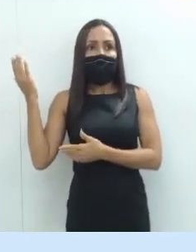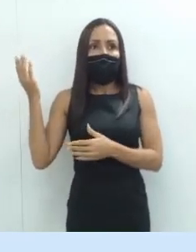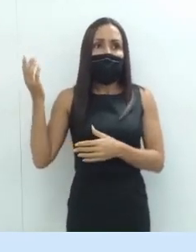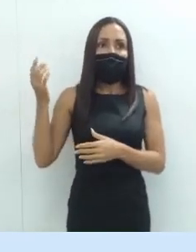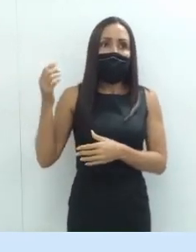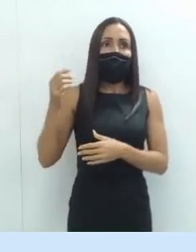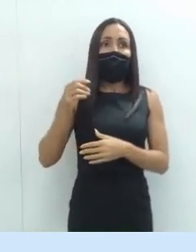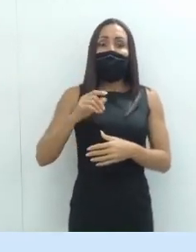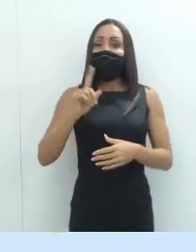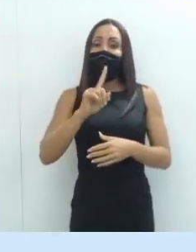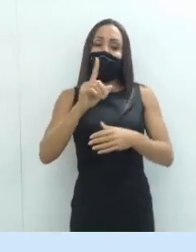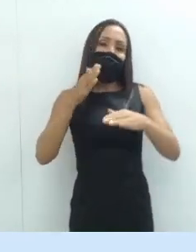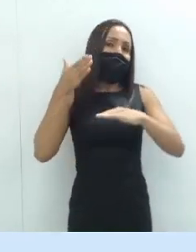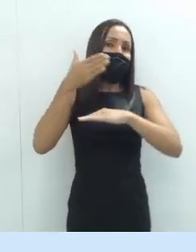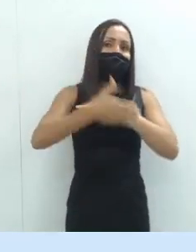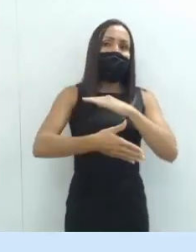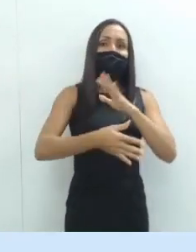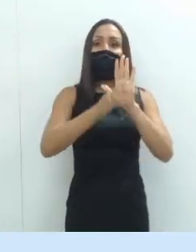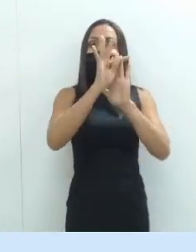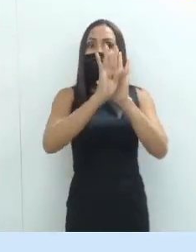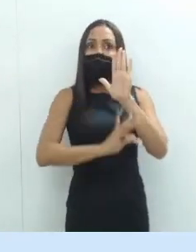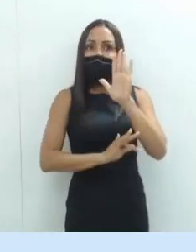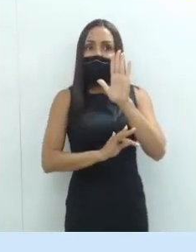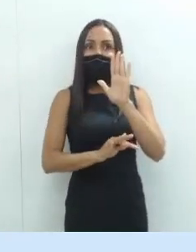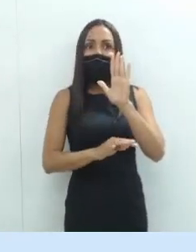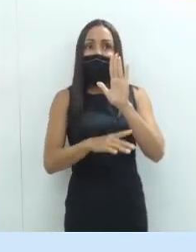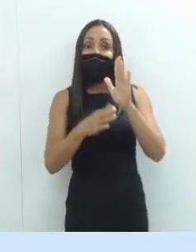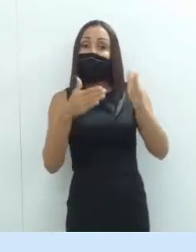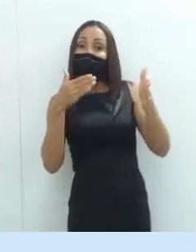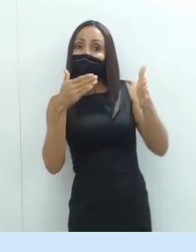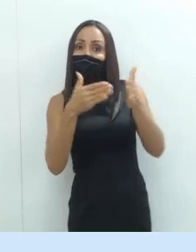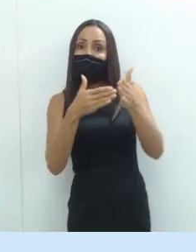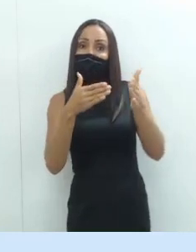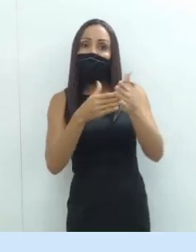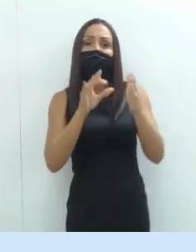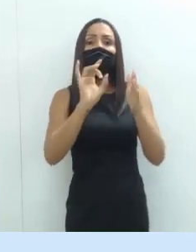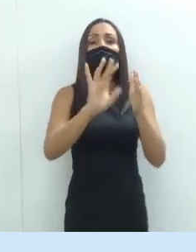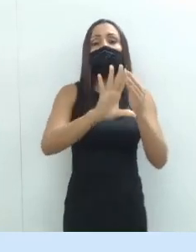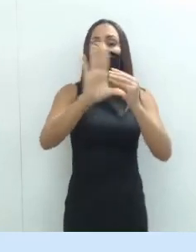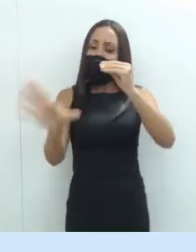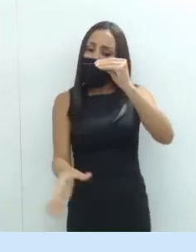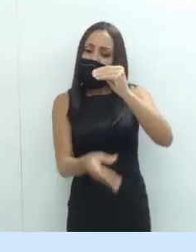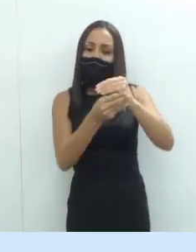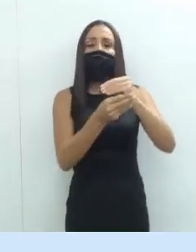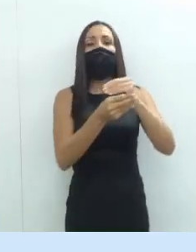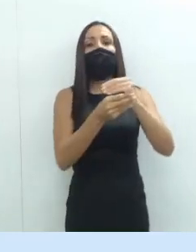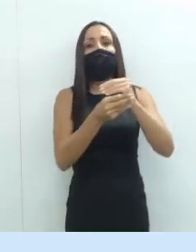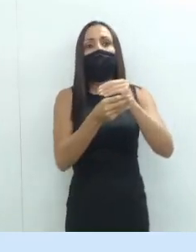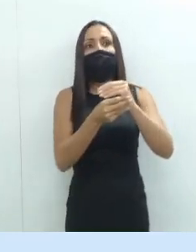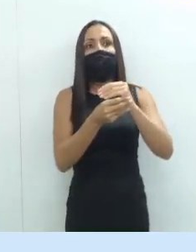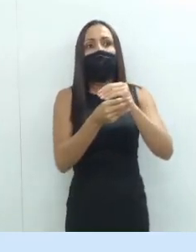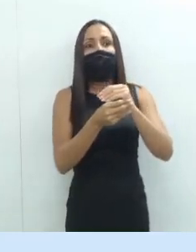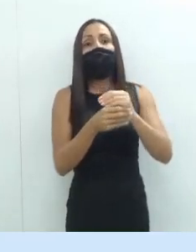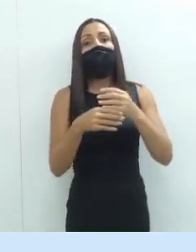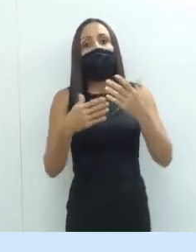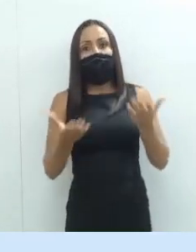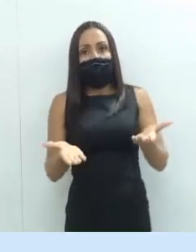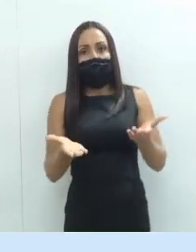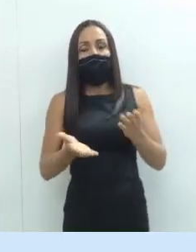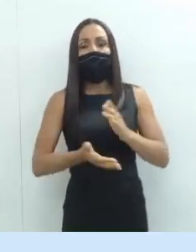envolva nem participe do texto. Limite-se a sintetizá-lo. Gente, é o